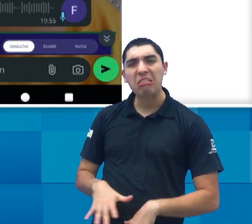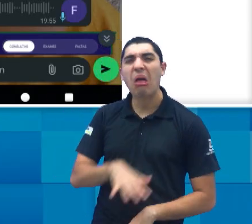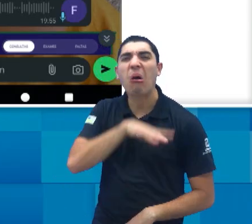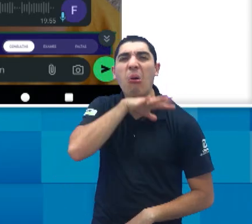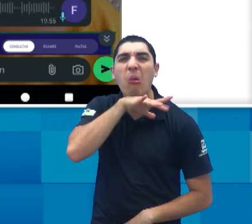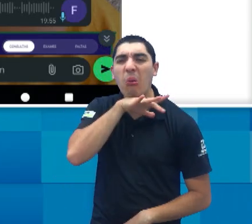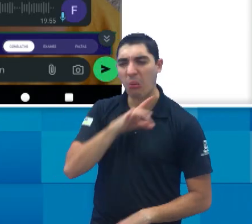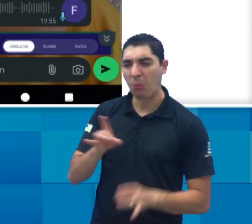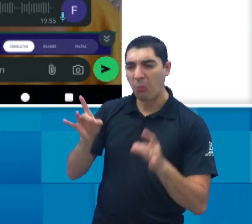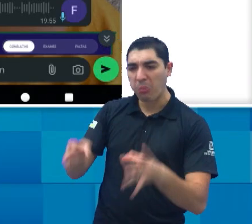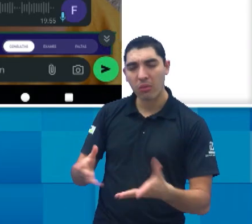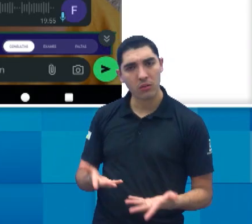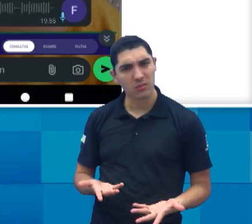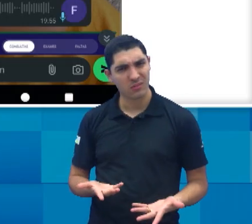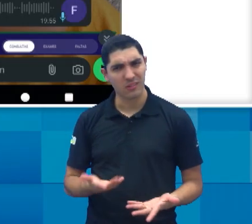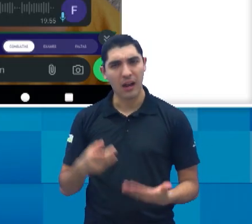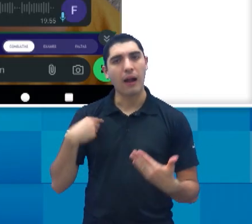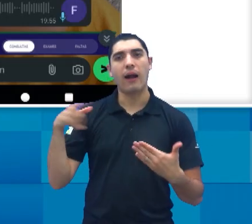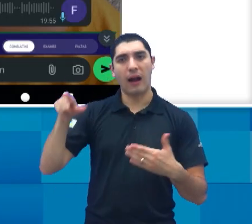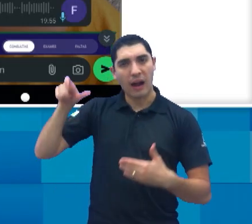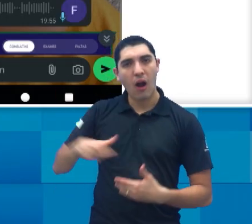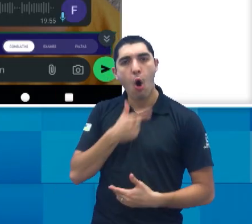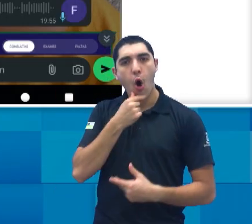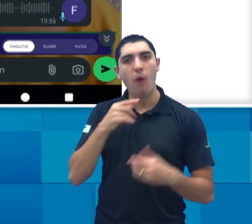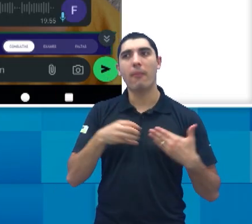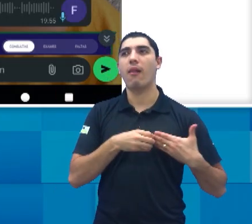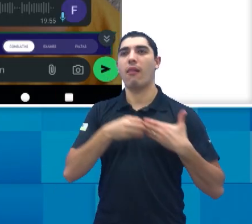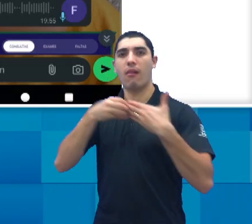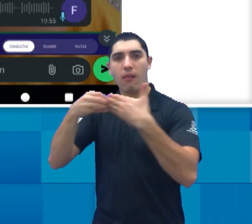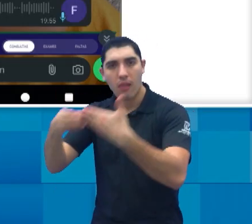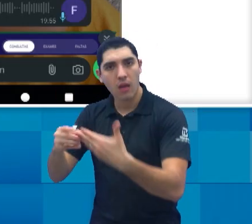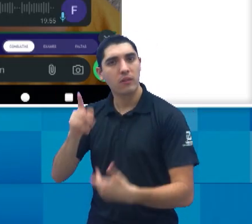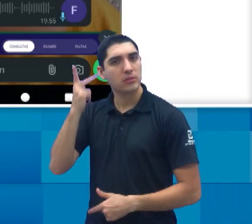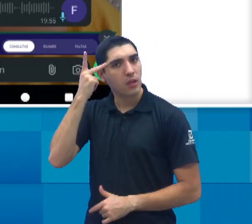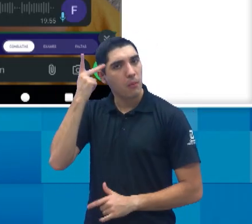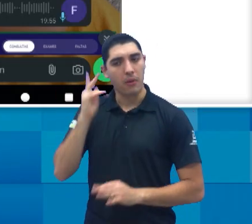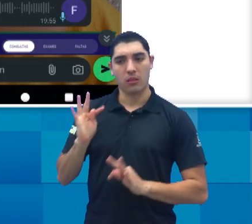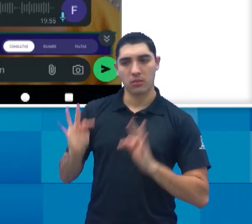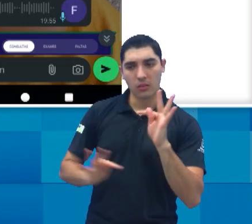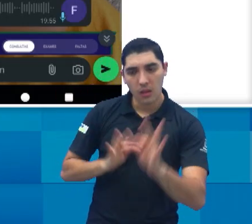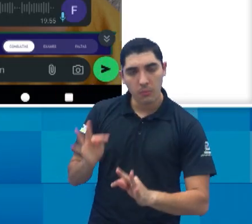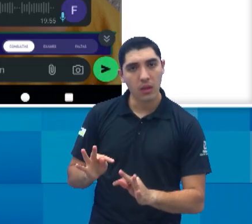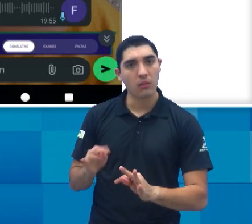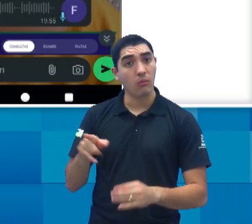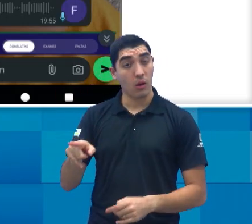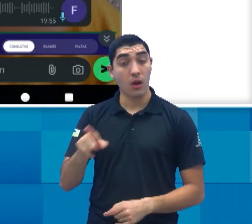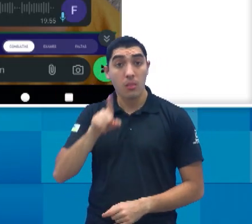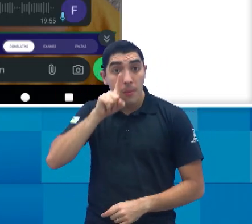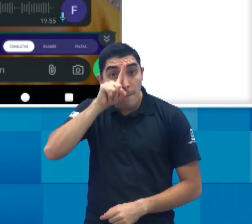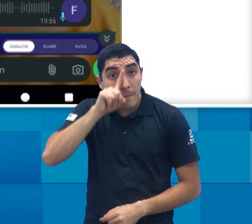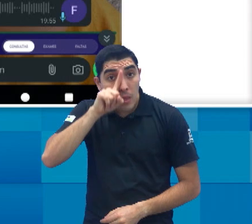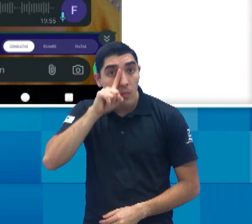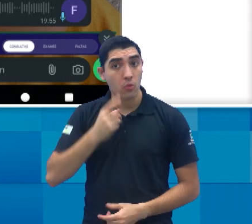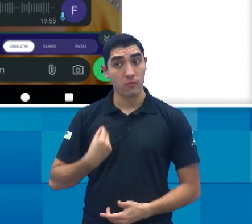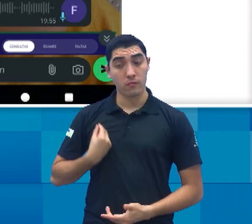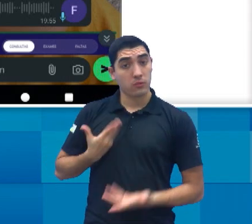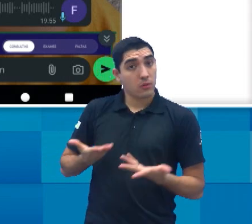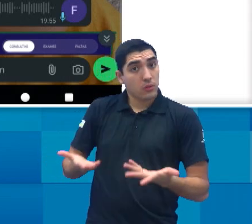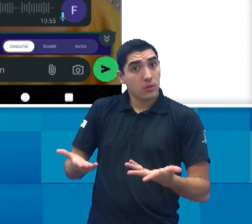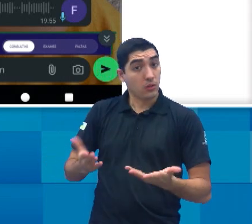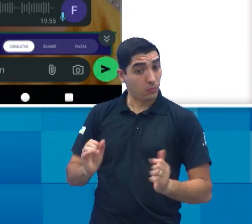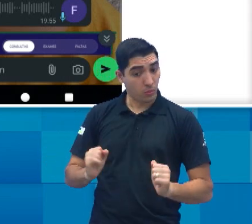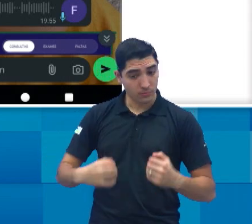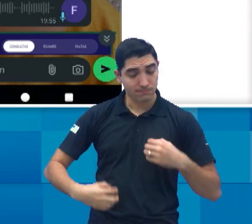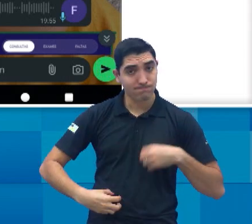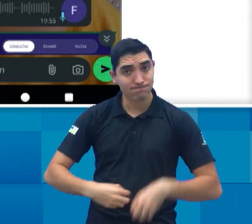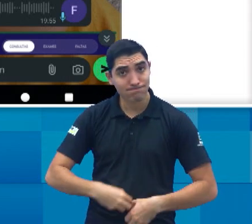Paulo, fazer hemodiálise, fazer consulta, ter o tratamento digno, porque corre risco de vida, uma questão crônica renal, e tem